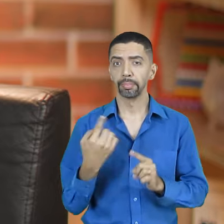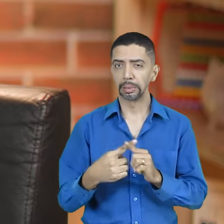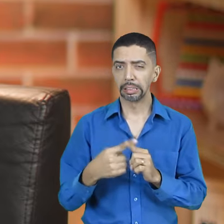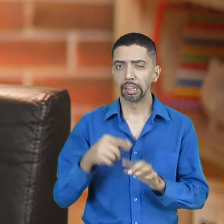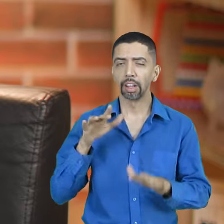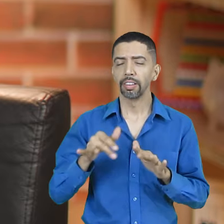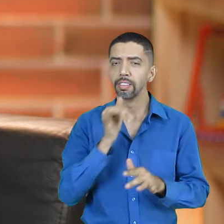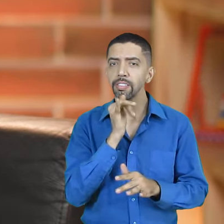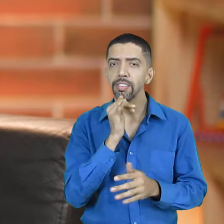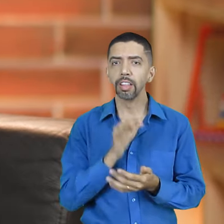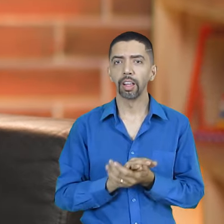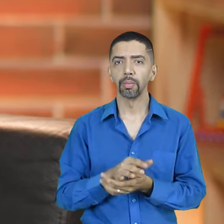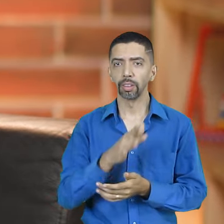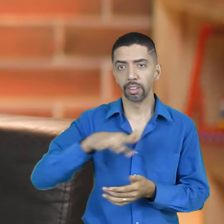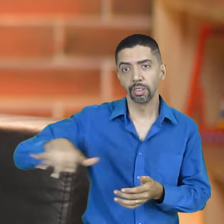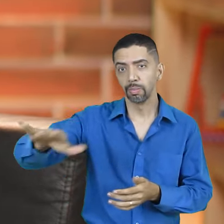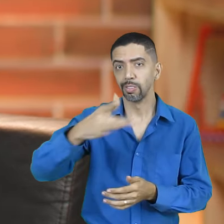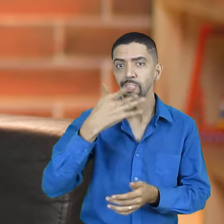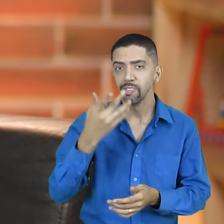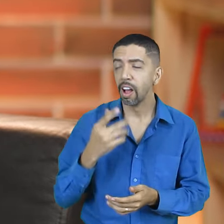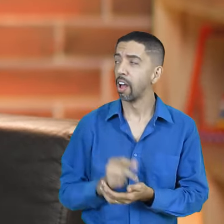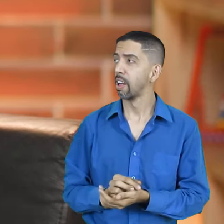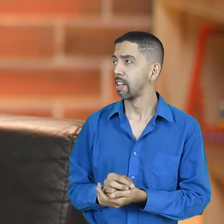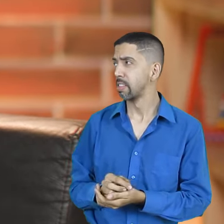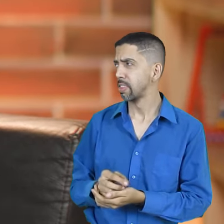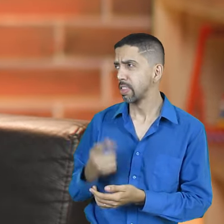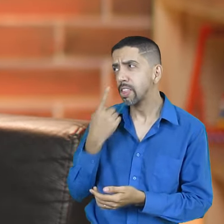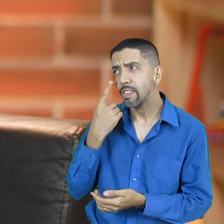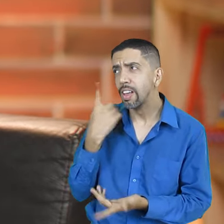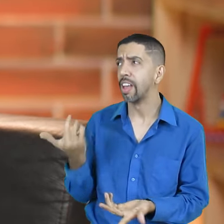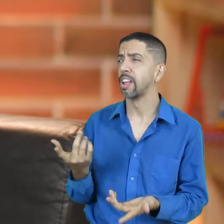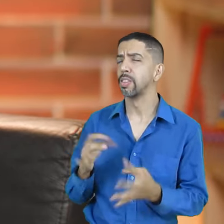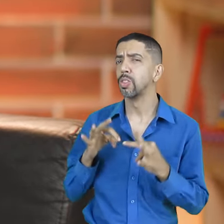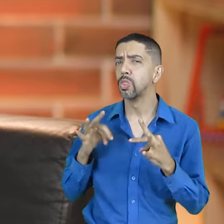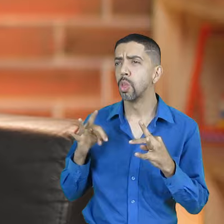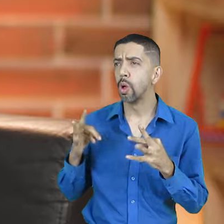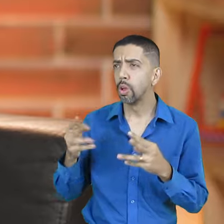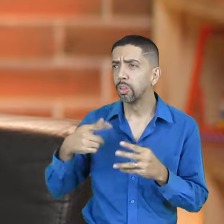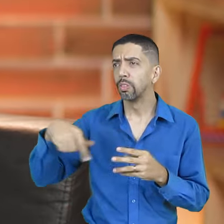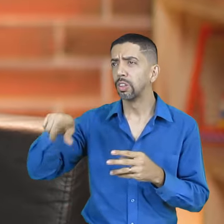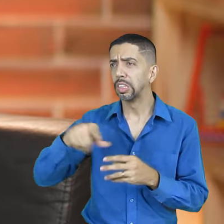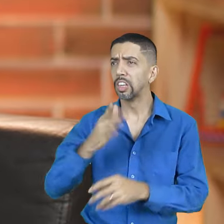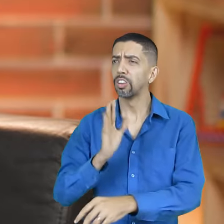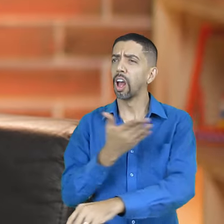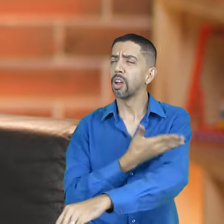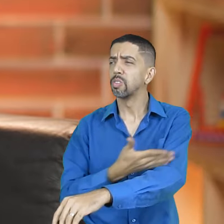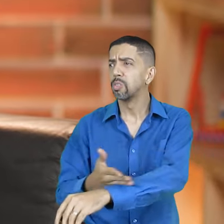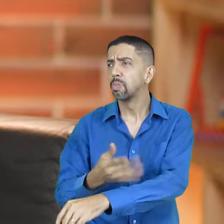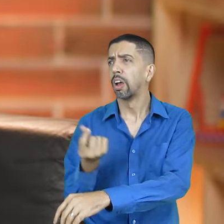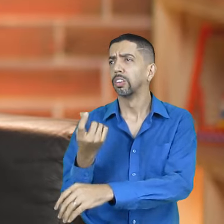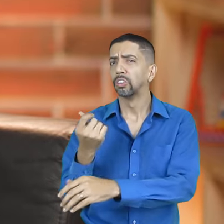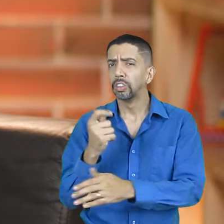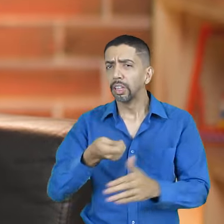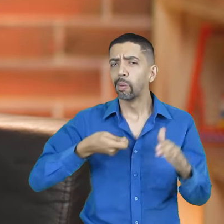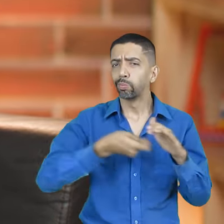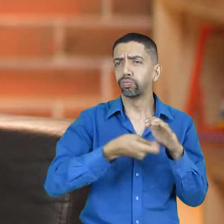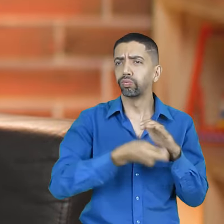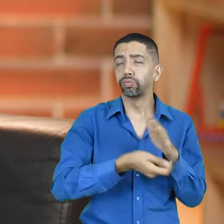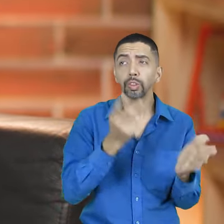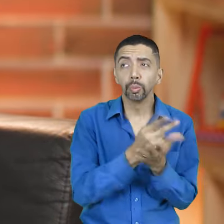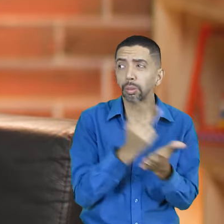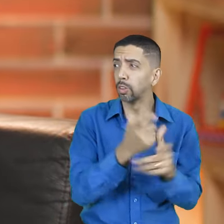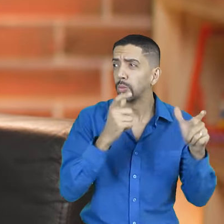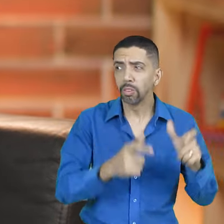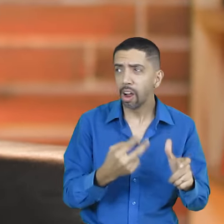assim, tá vendo? Não pode concentrar todos os seus ovos numa única cesta. Todo mundo já sabe isso. Estou cansado de falar isso aqui.